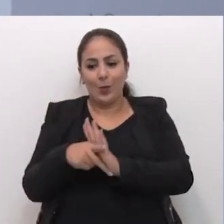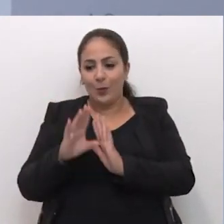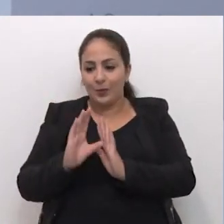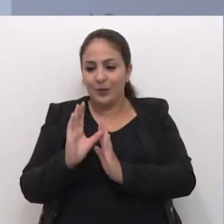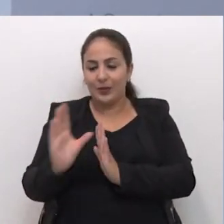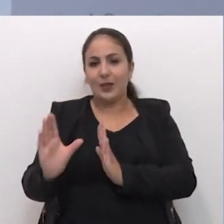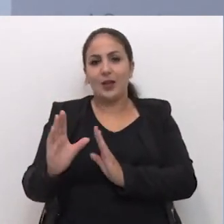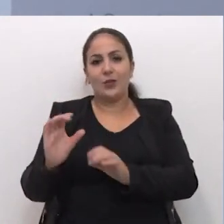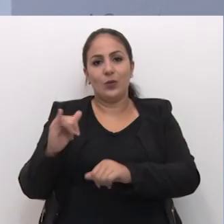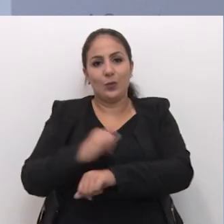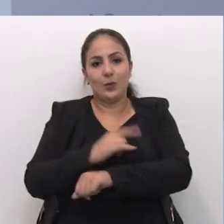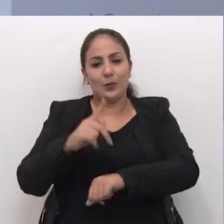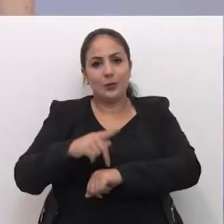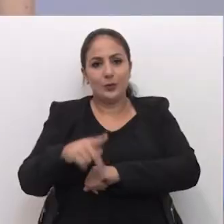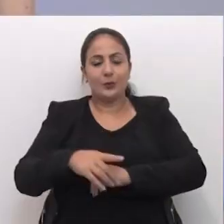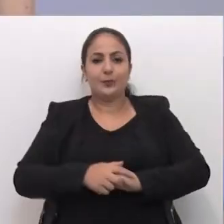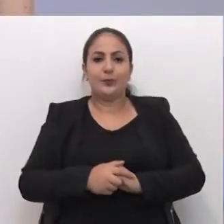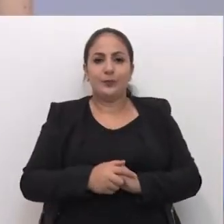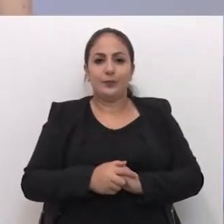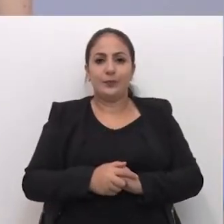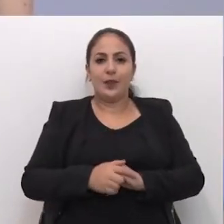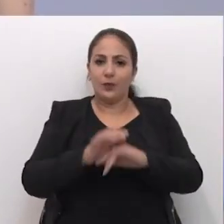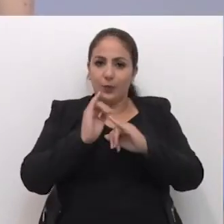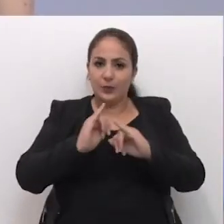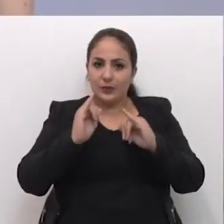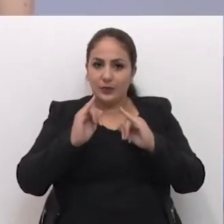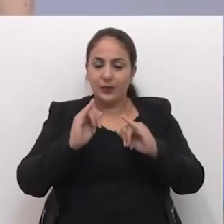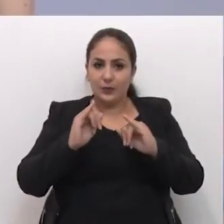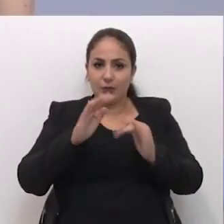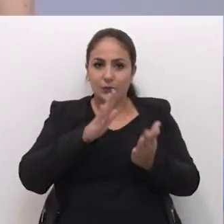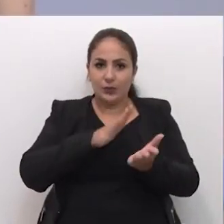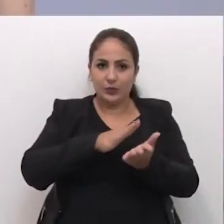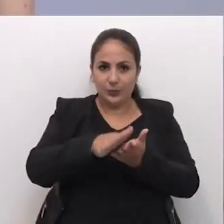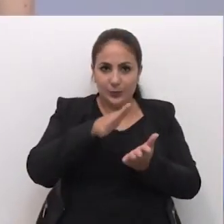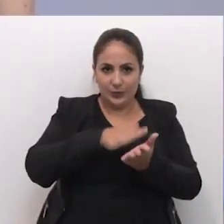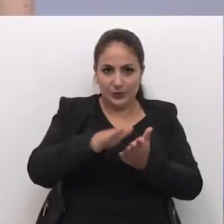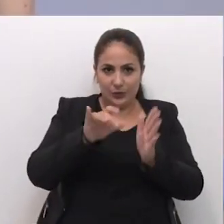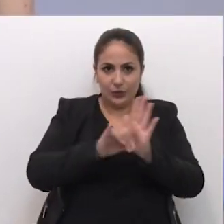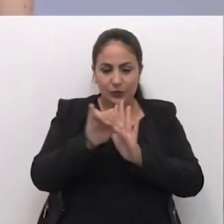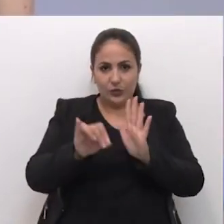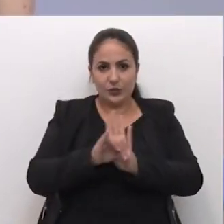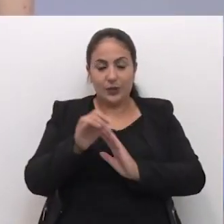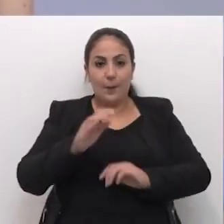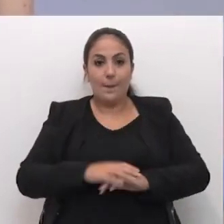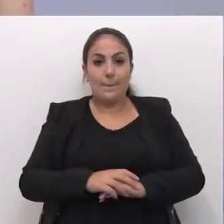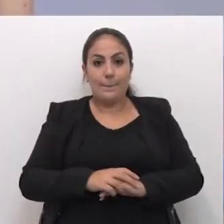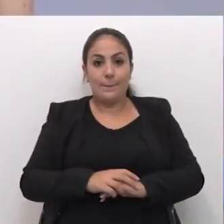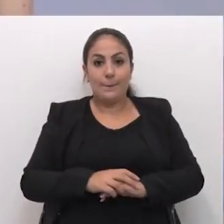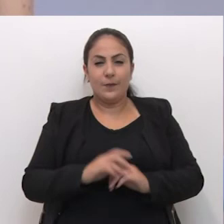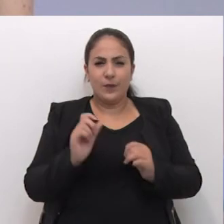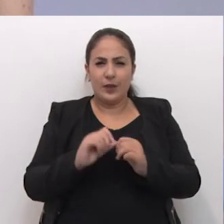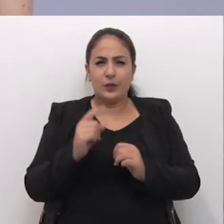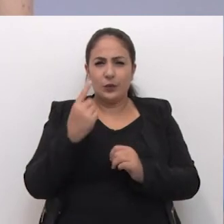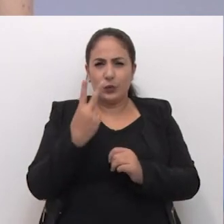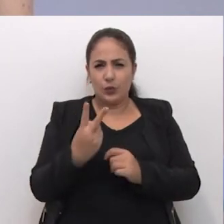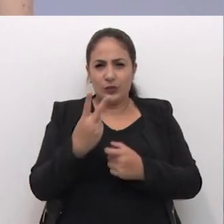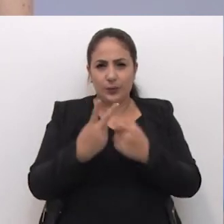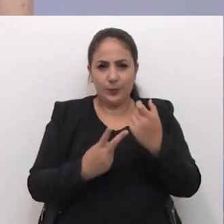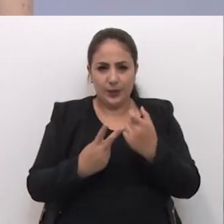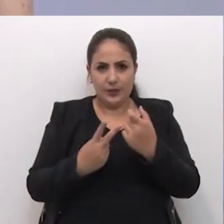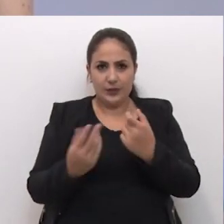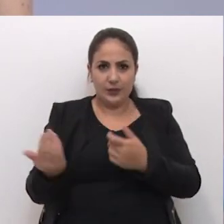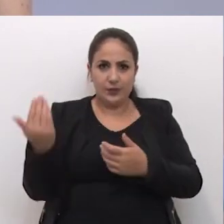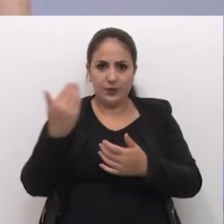aplicados nas obras do aeroporto de Passo Fundo. A informação do lançamento do edital de licitação veio pouco mais de 2